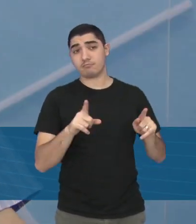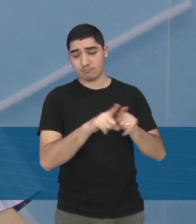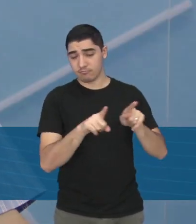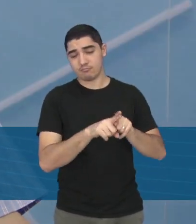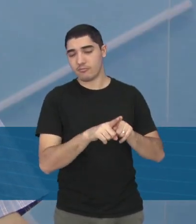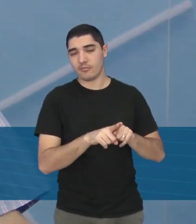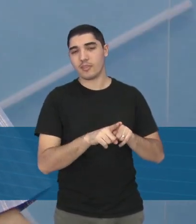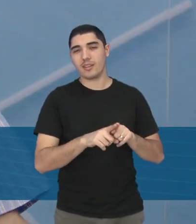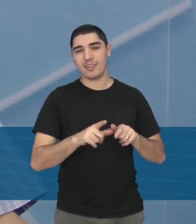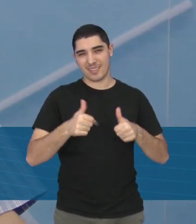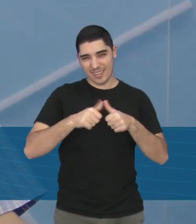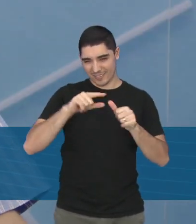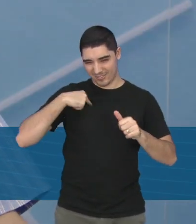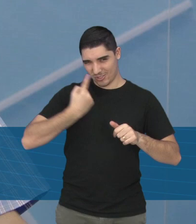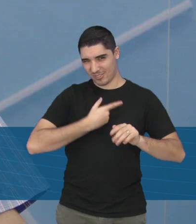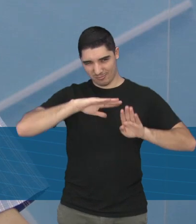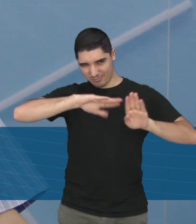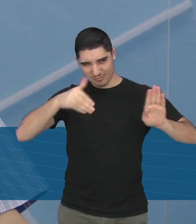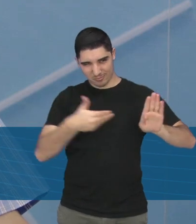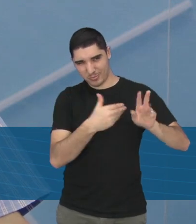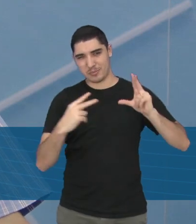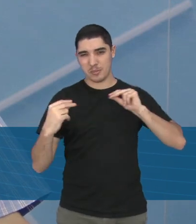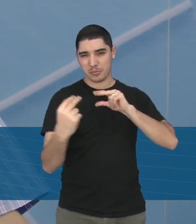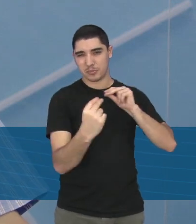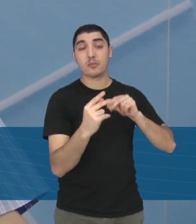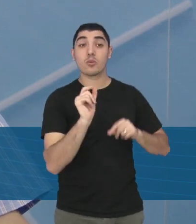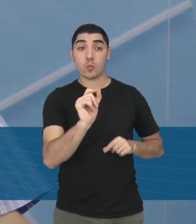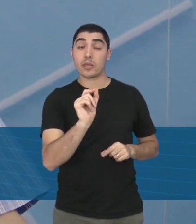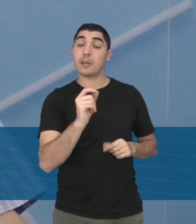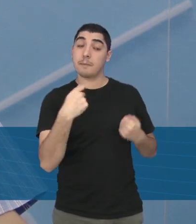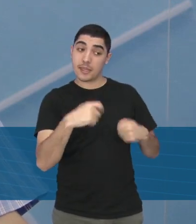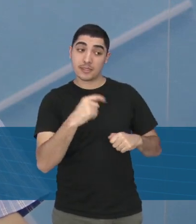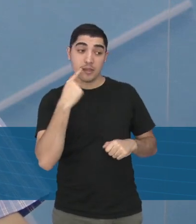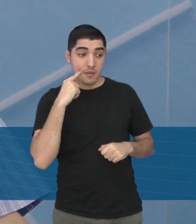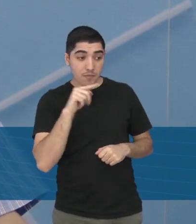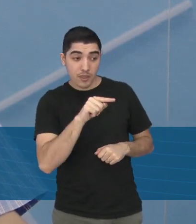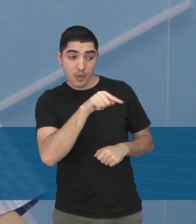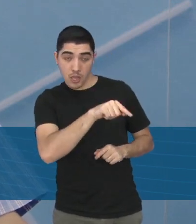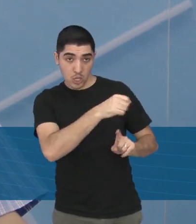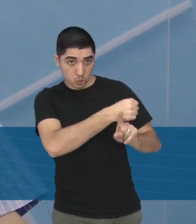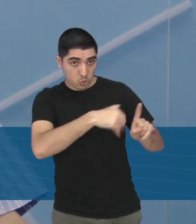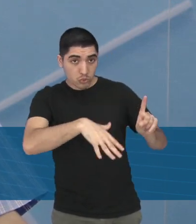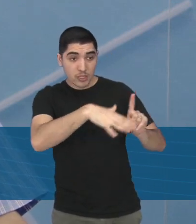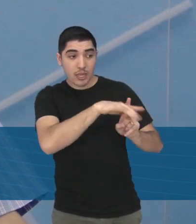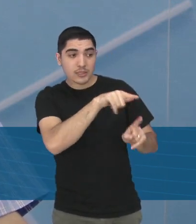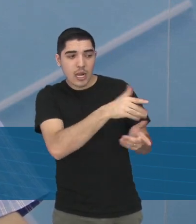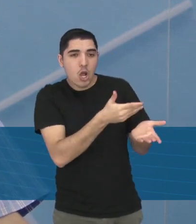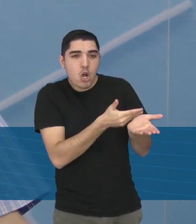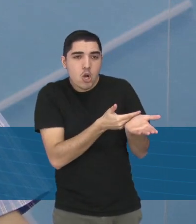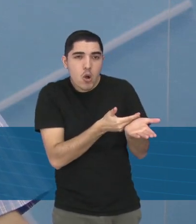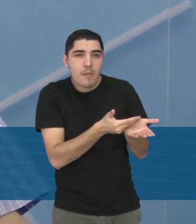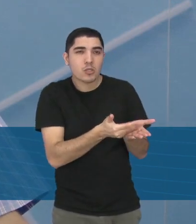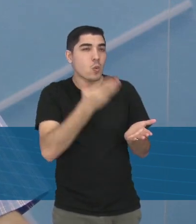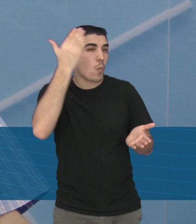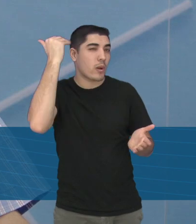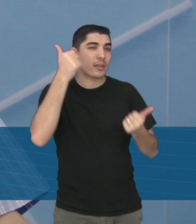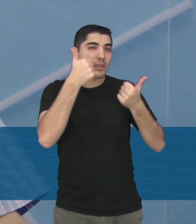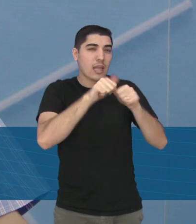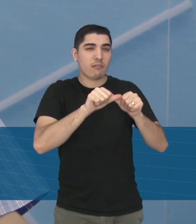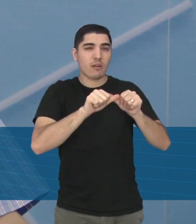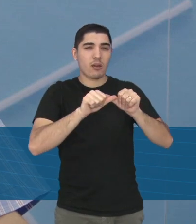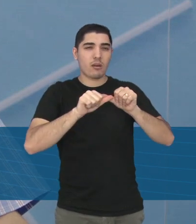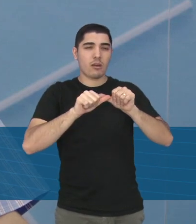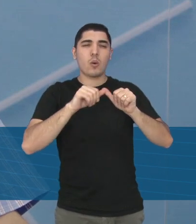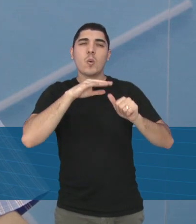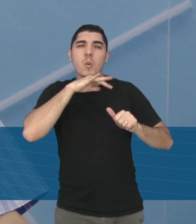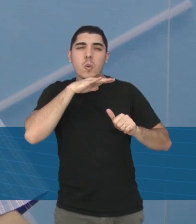até estava conversando previamente, uhum. que nós estamos numa curva da sociedade. A sociedade ela está começando a sair da queda que ele passou nos últimos